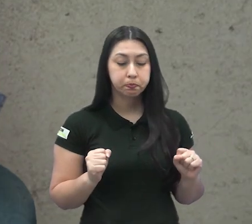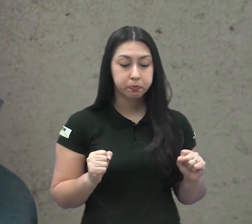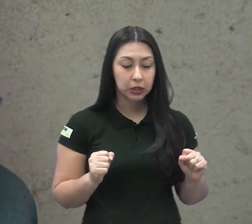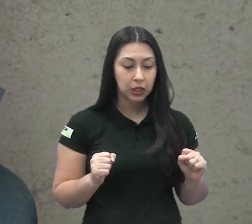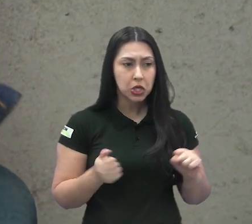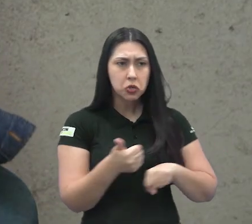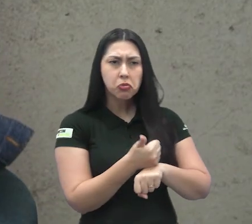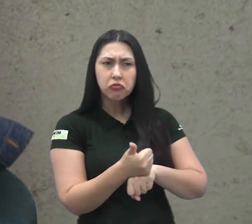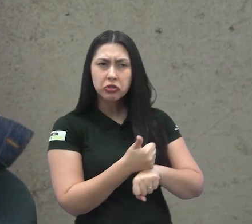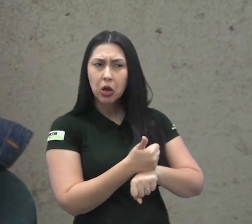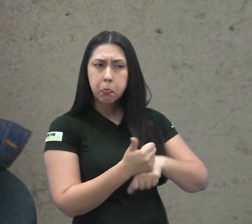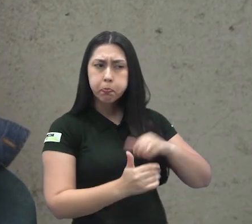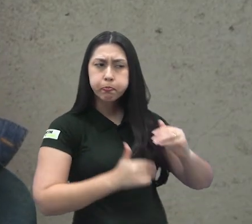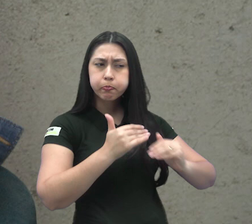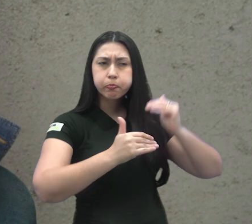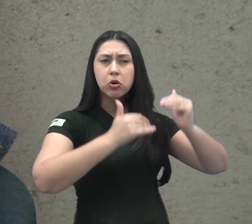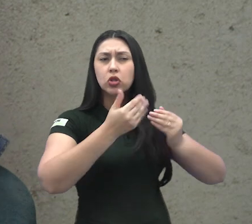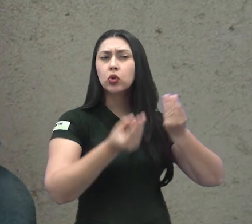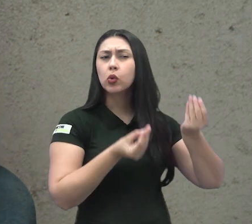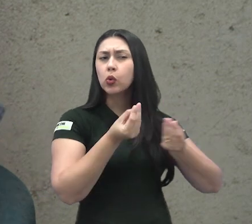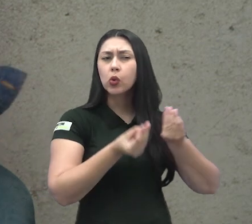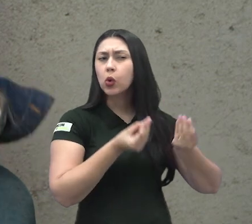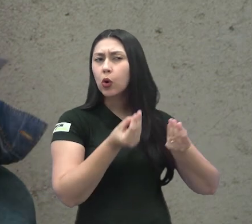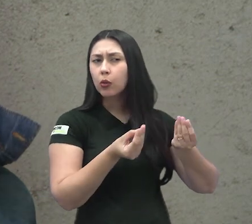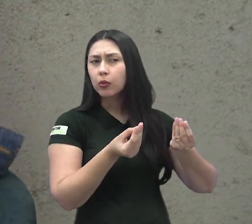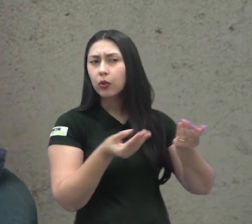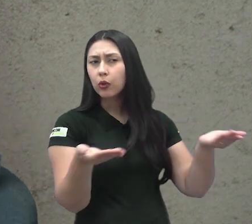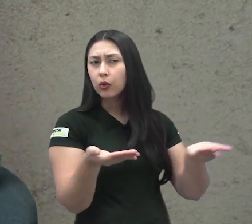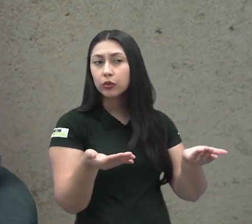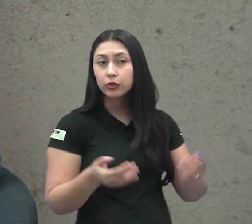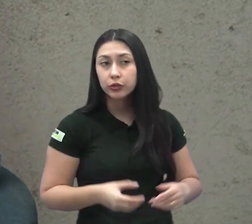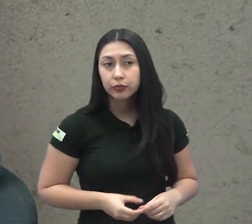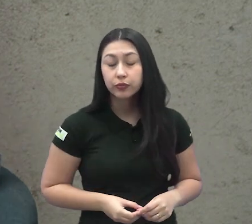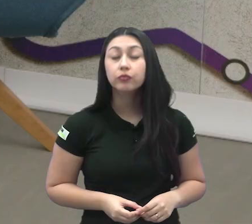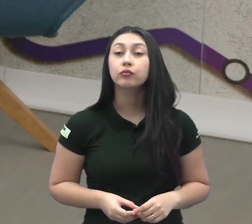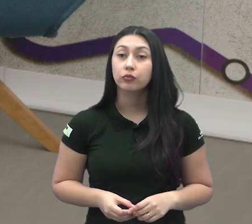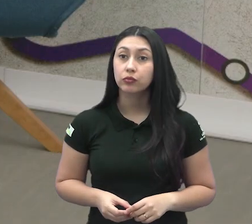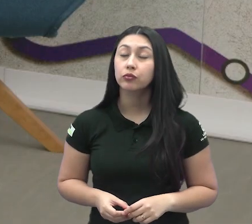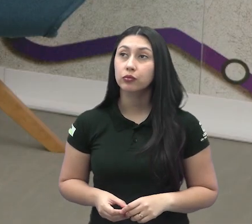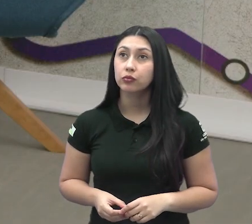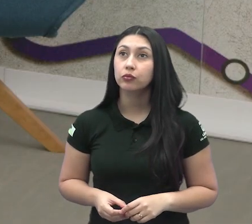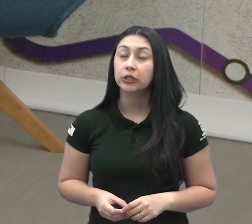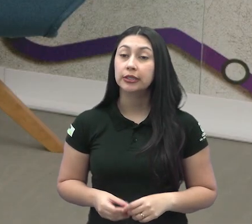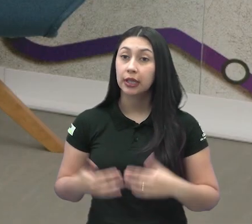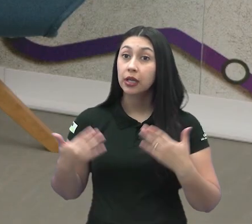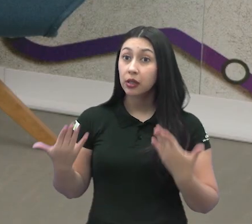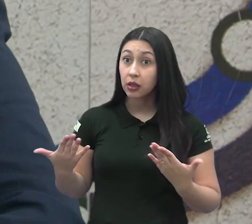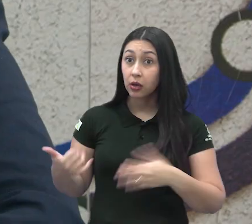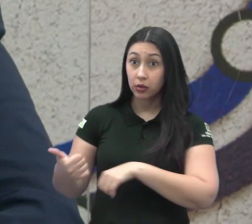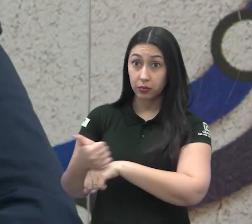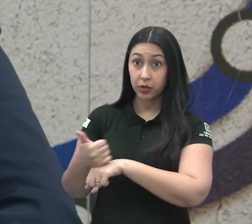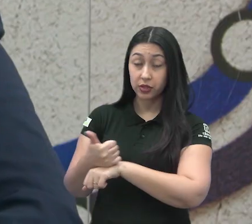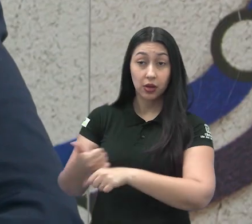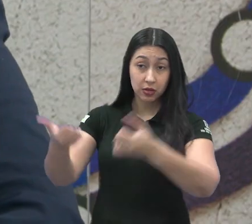tem ganhado força no mercado nos dias de hoje? Tá. Bom, a zootecnia